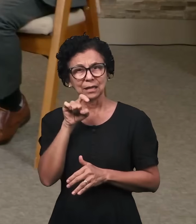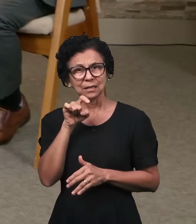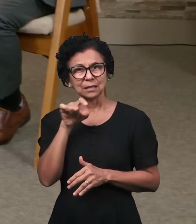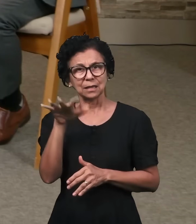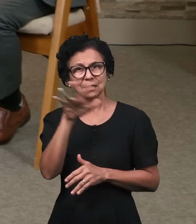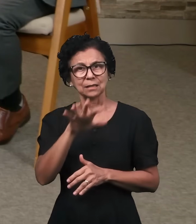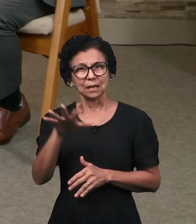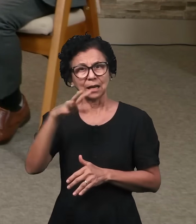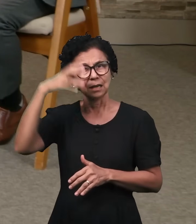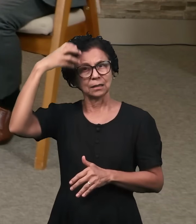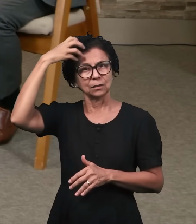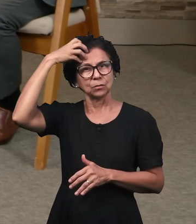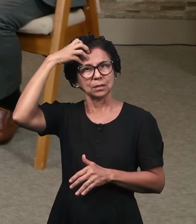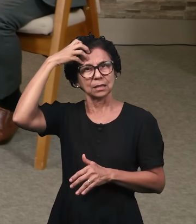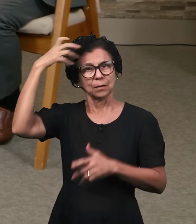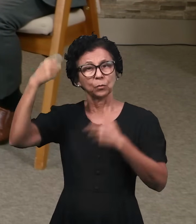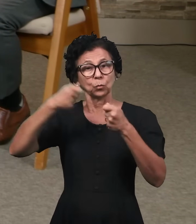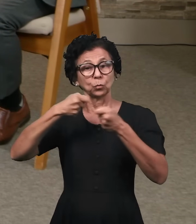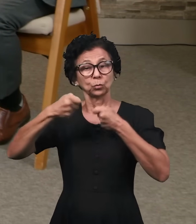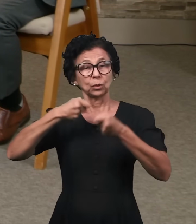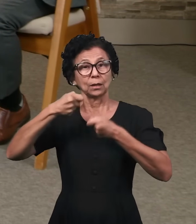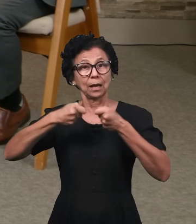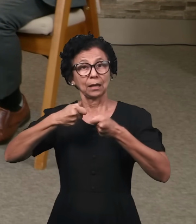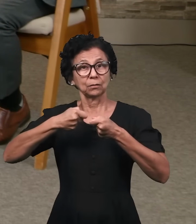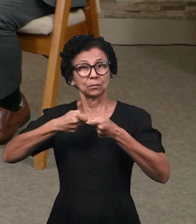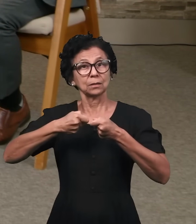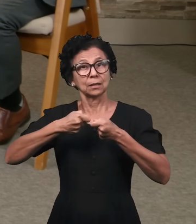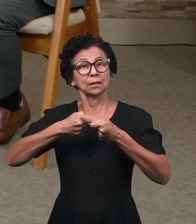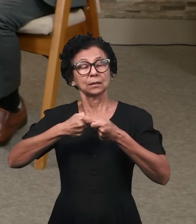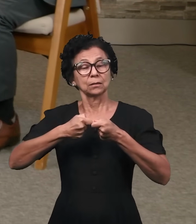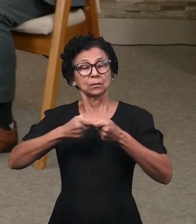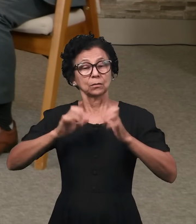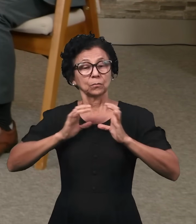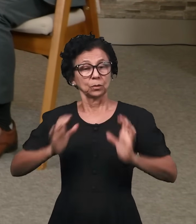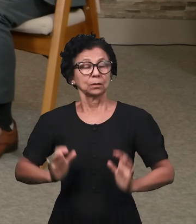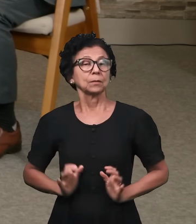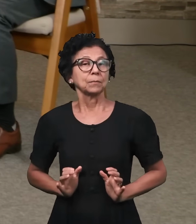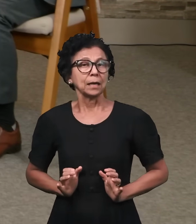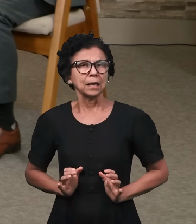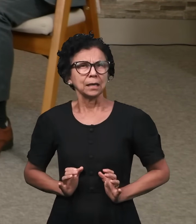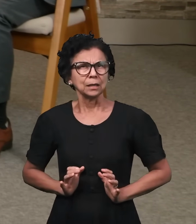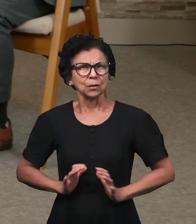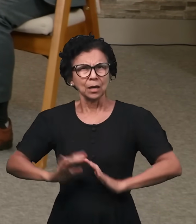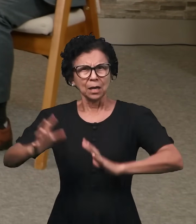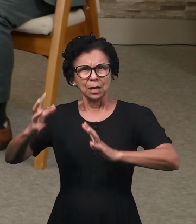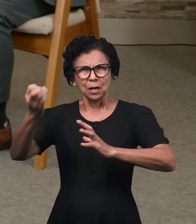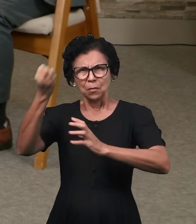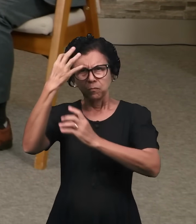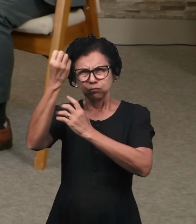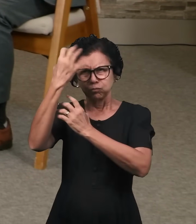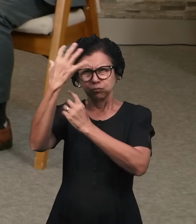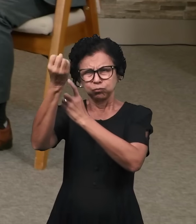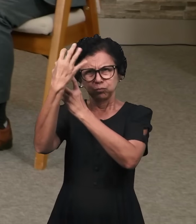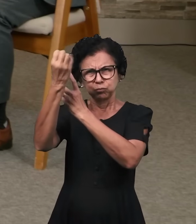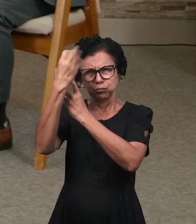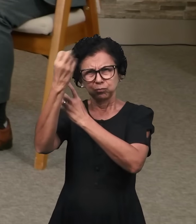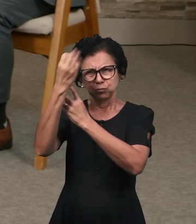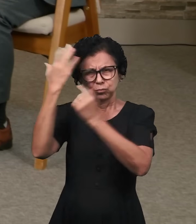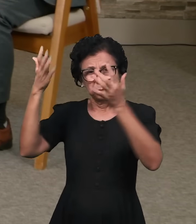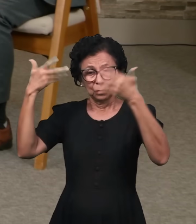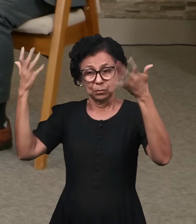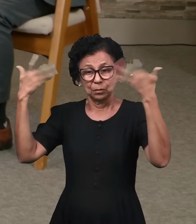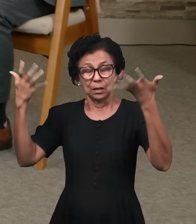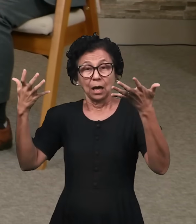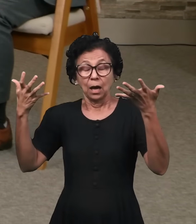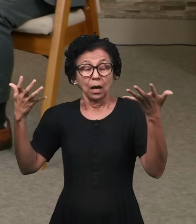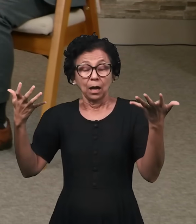por controlar os nossos impulsos, os nossos comportamentos. Quando há um excesso de dopamina, quando há um excesso de estímulo, nós perdemos a capacidade de